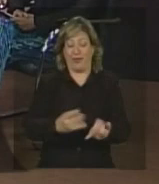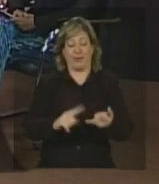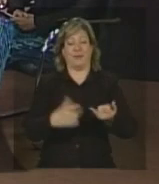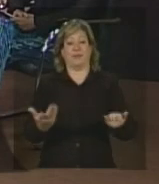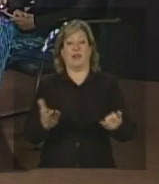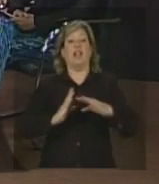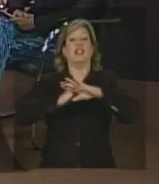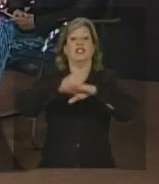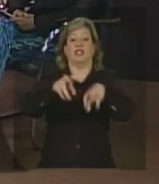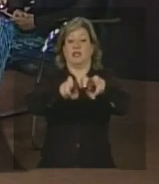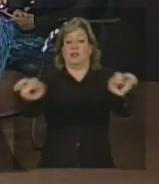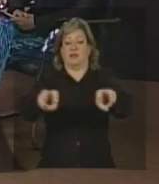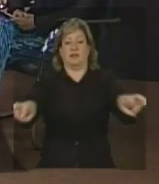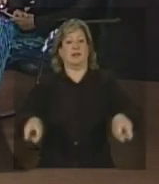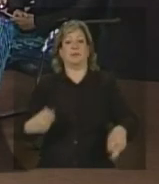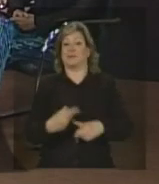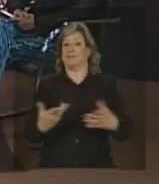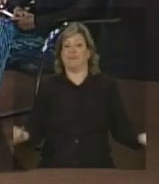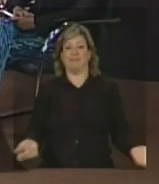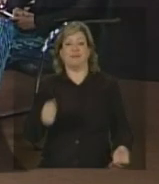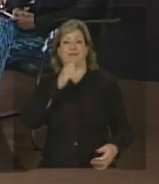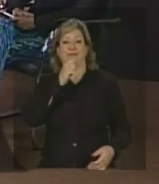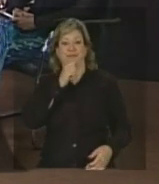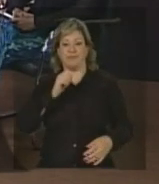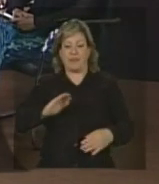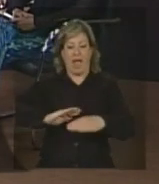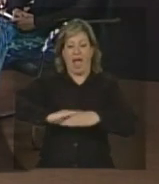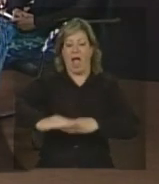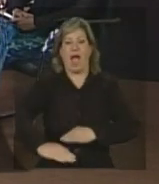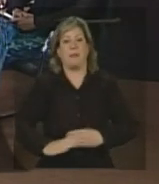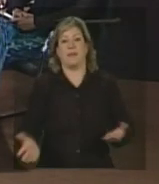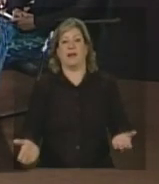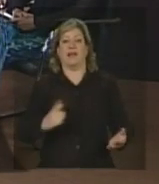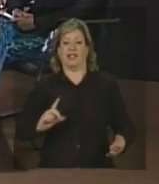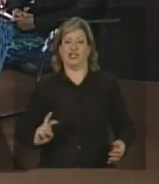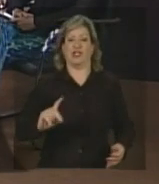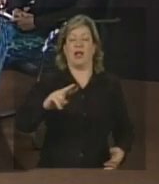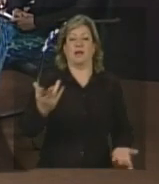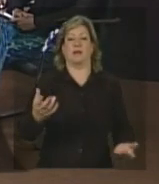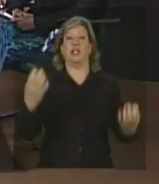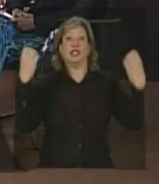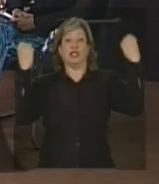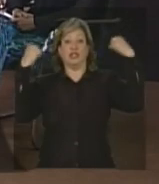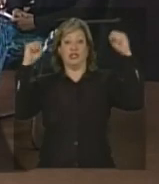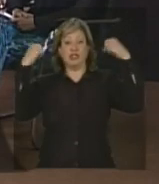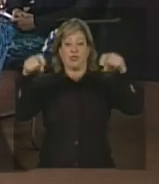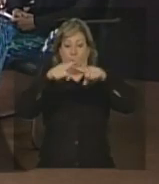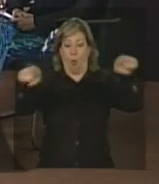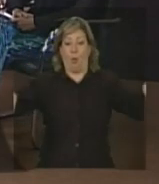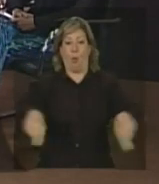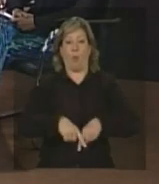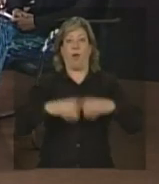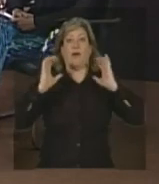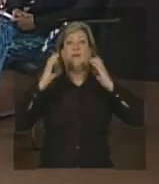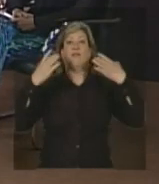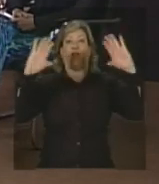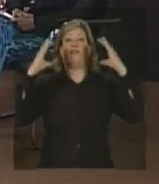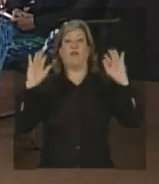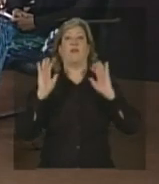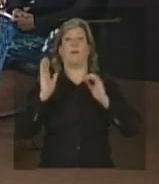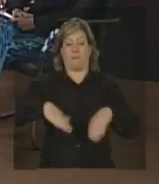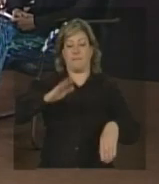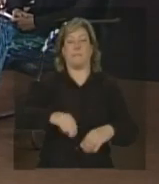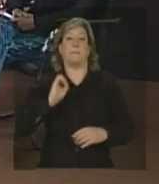no auditório, porque você tem uma escada no auditório, você não consegue chegar numa quadra de esporte, porque não tem rampa para quadra de